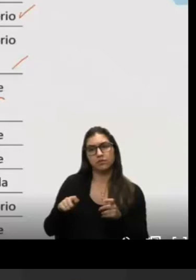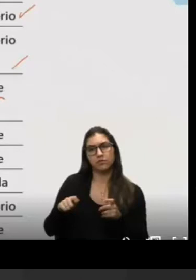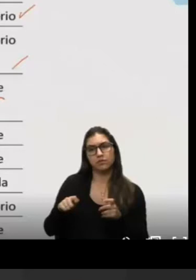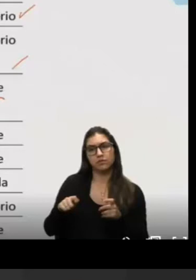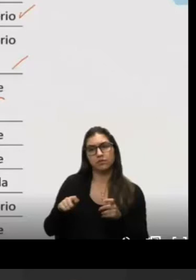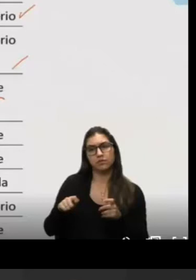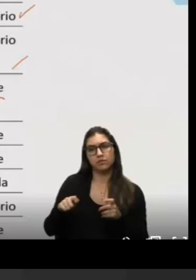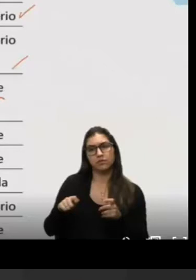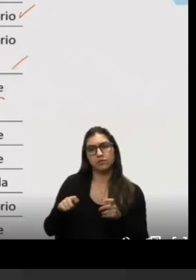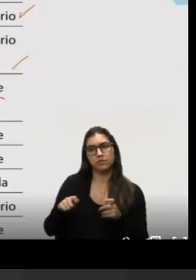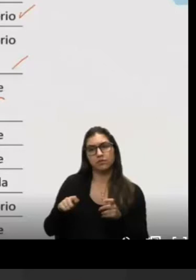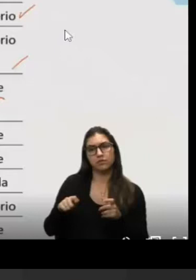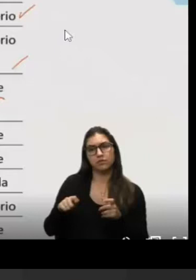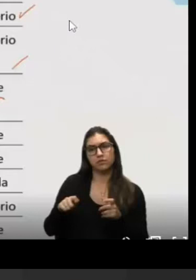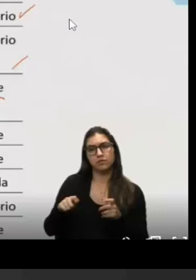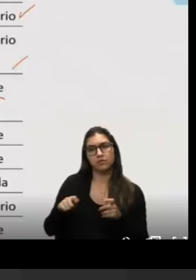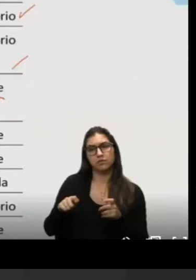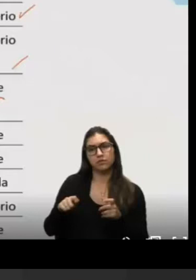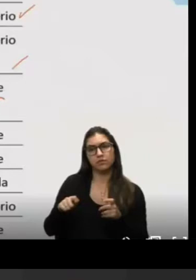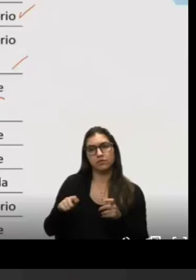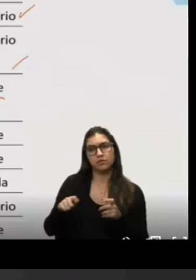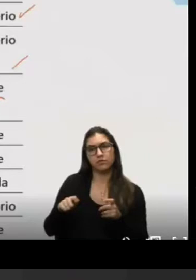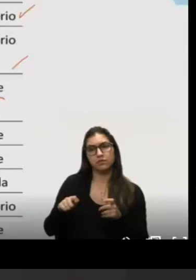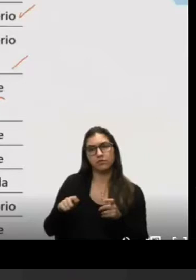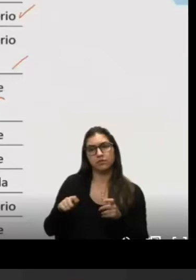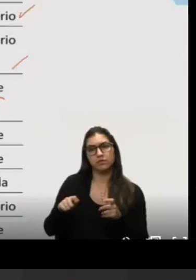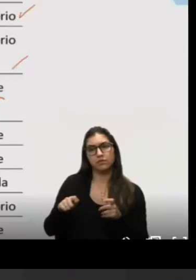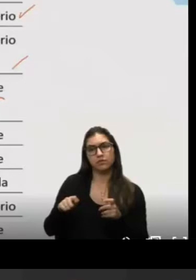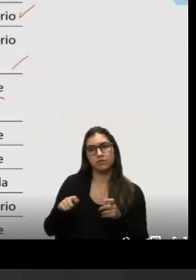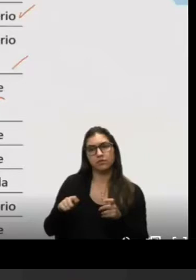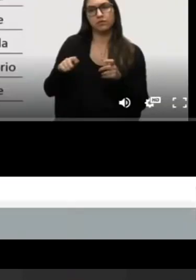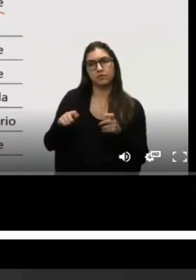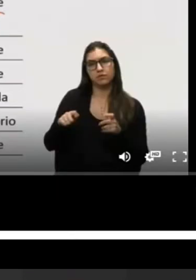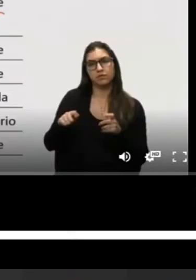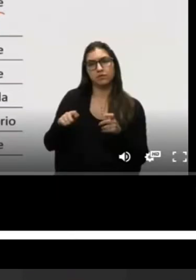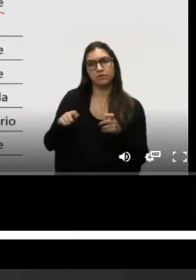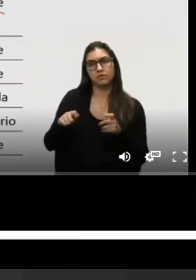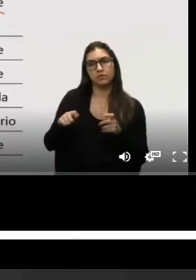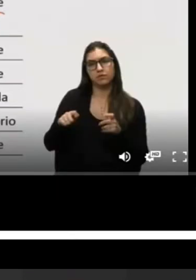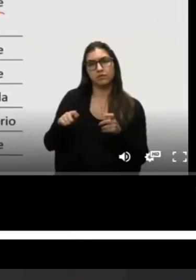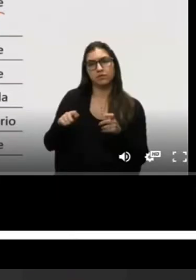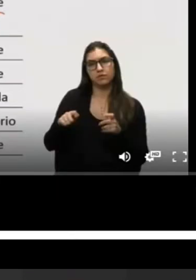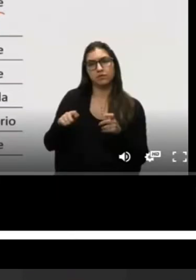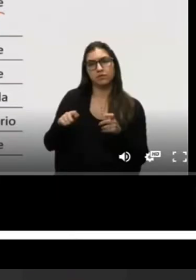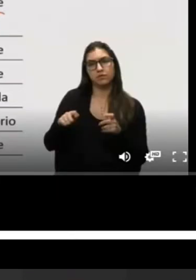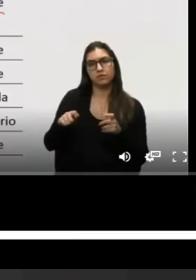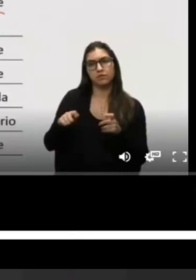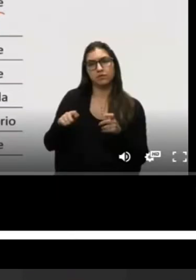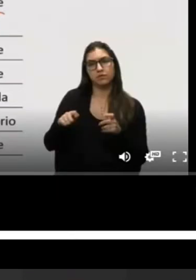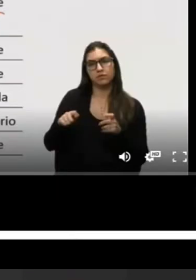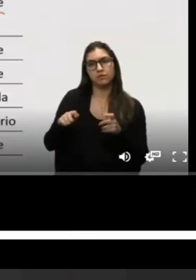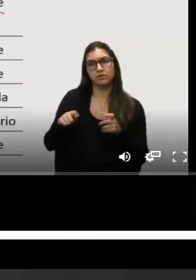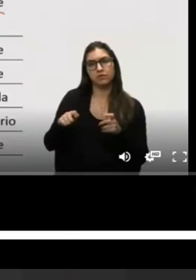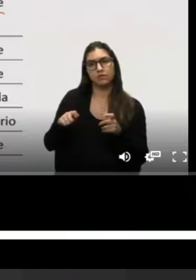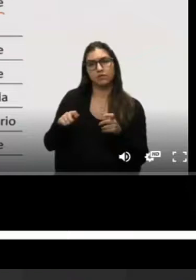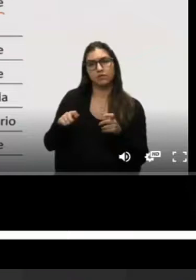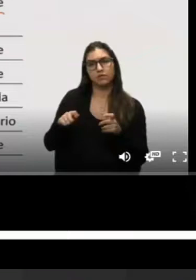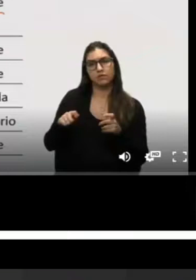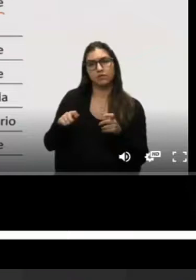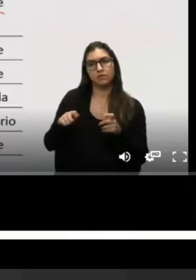você prepara esse capilar, tá? Eu tô atrasando aqui para parar, porque o vídeo tá um pouco pesado e ele não tá